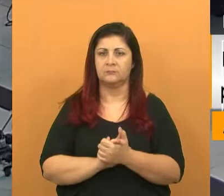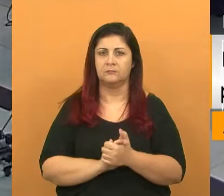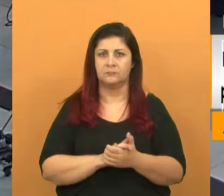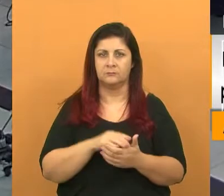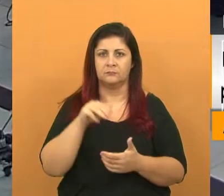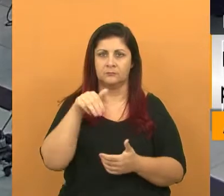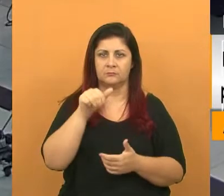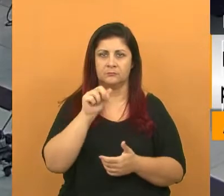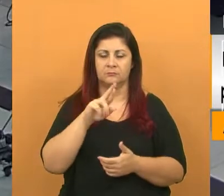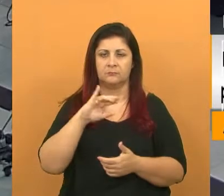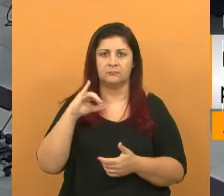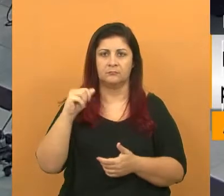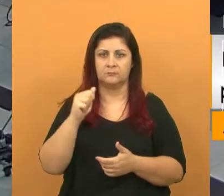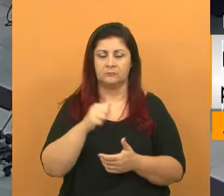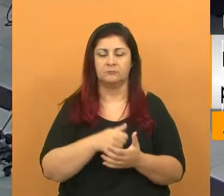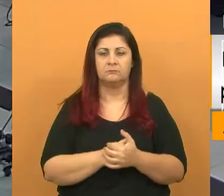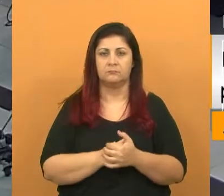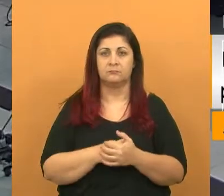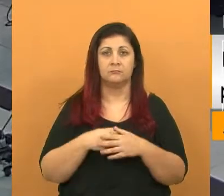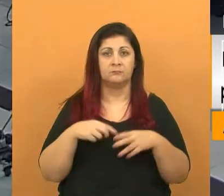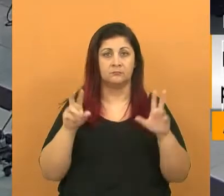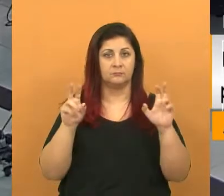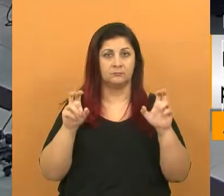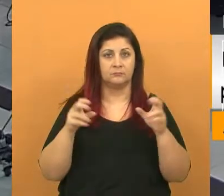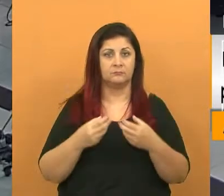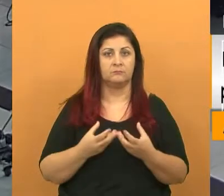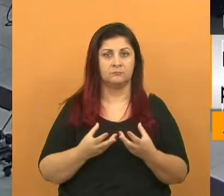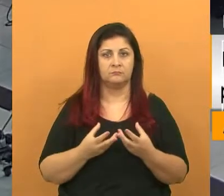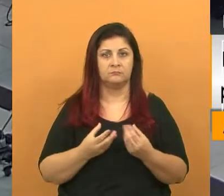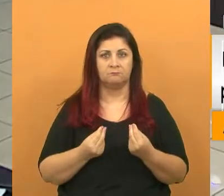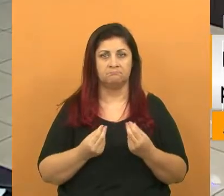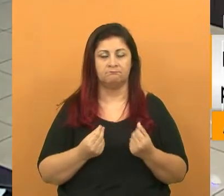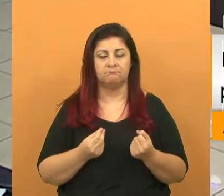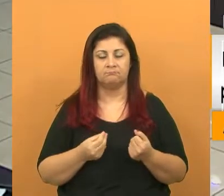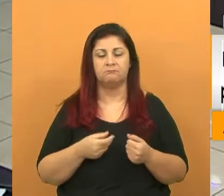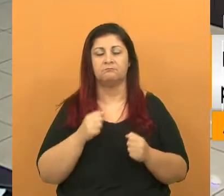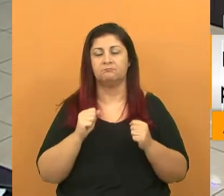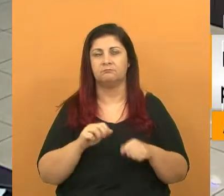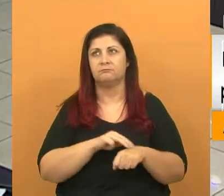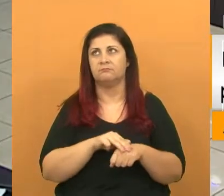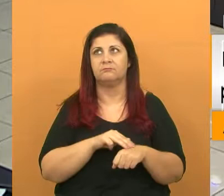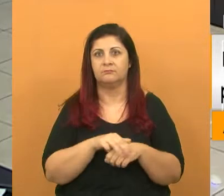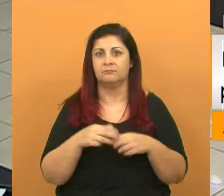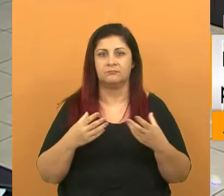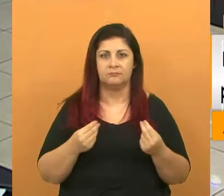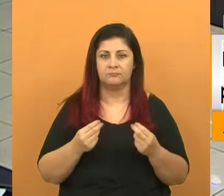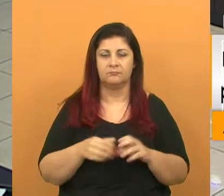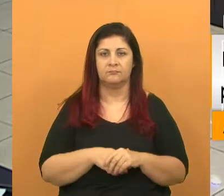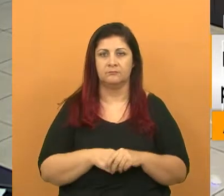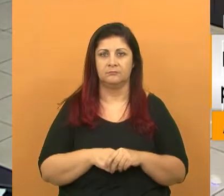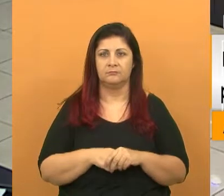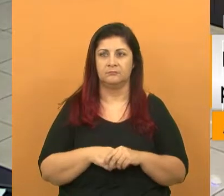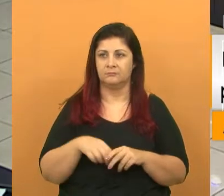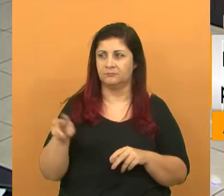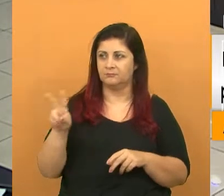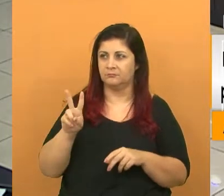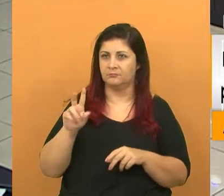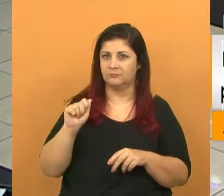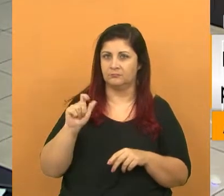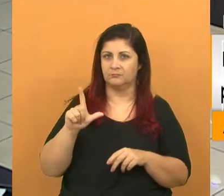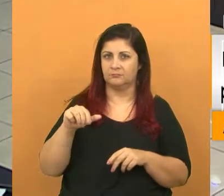projeto, doutora Márcia. Acho que é um assunto que realmente rende bastante conversa, e assim, o Valmir é interessante, eu